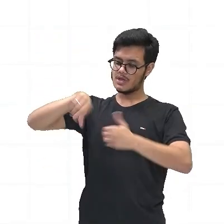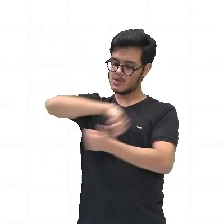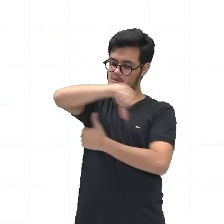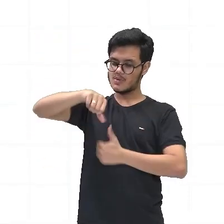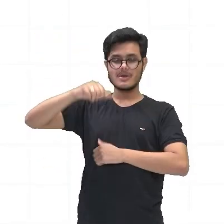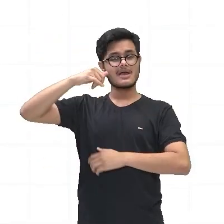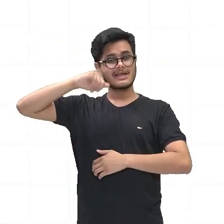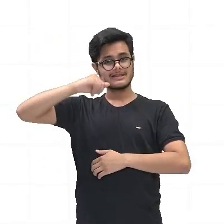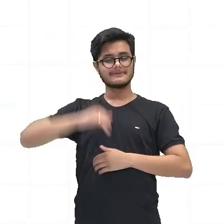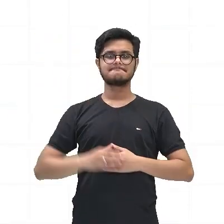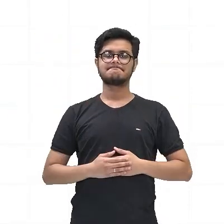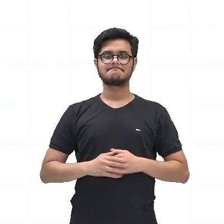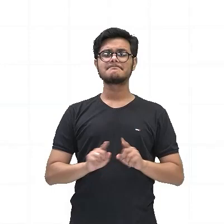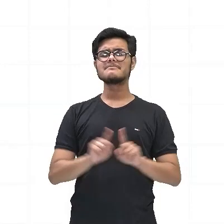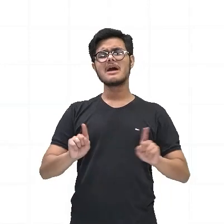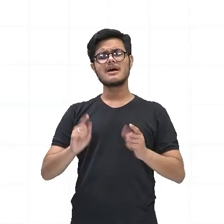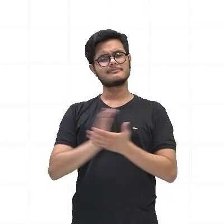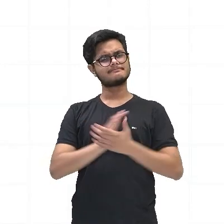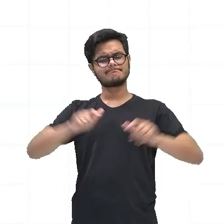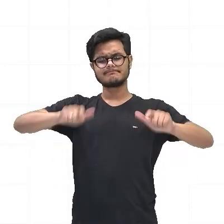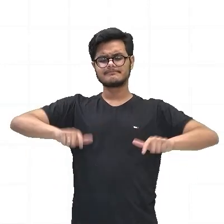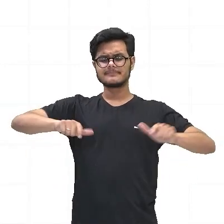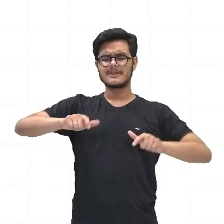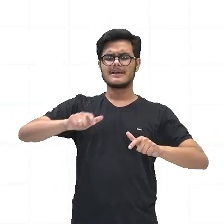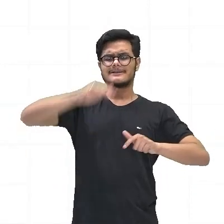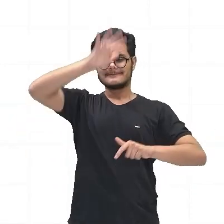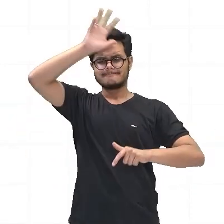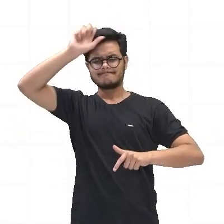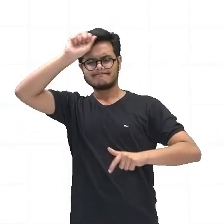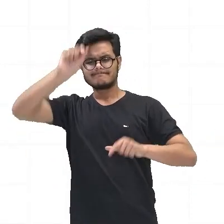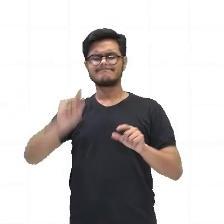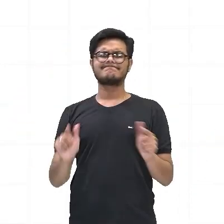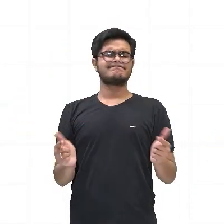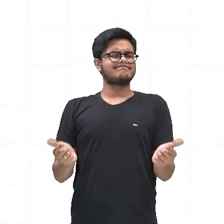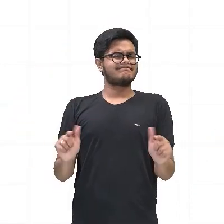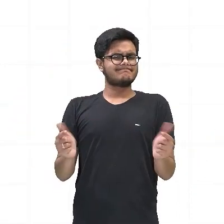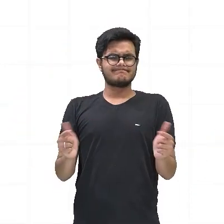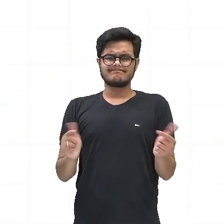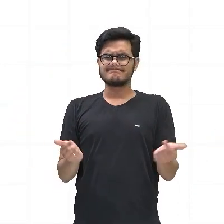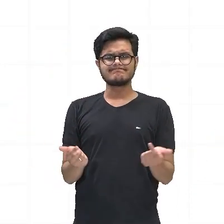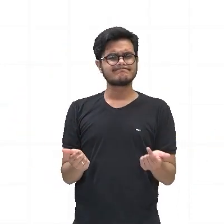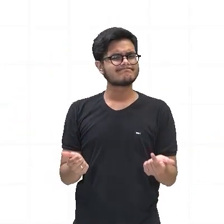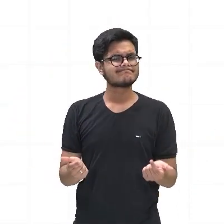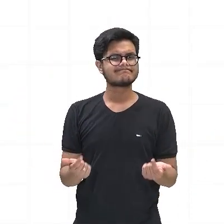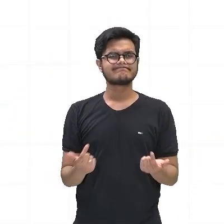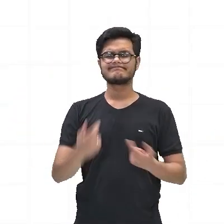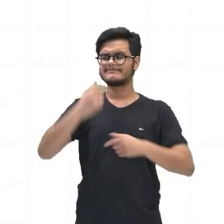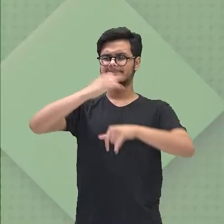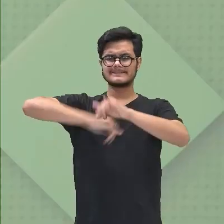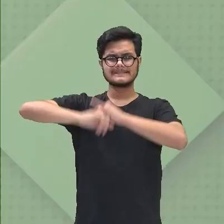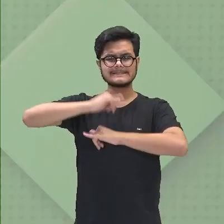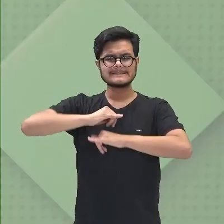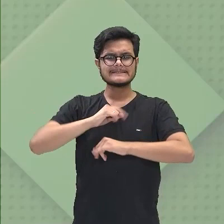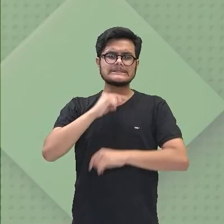regiões do nosso estado não têm ainda, né, essa eficiência na produção de energia, não conseguem aí